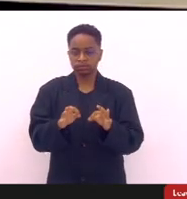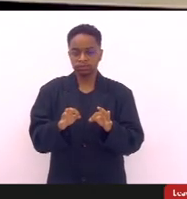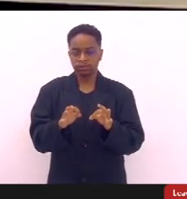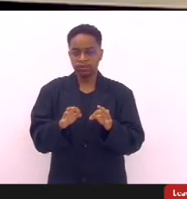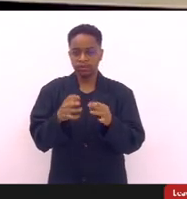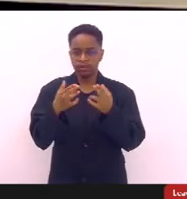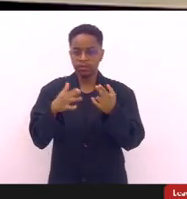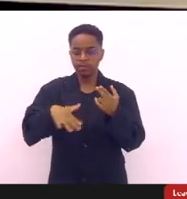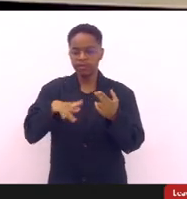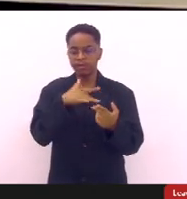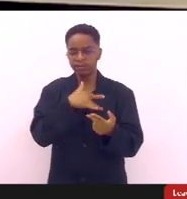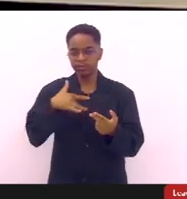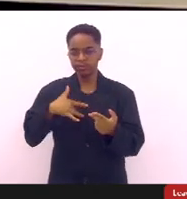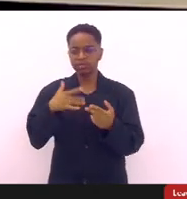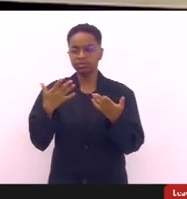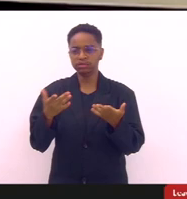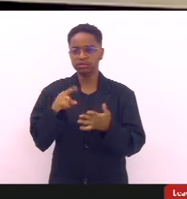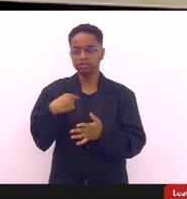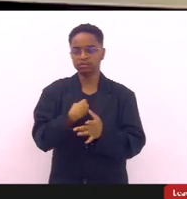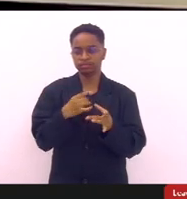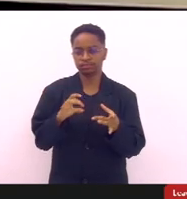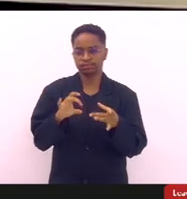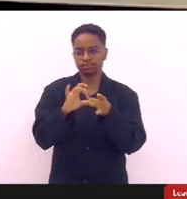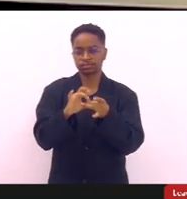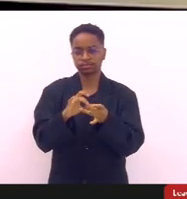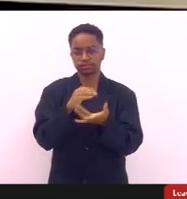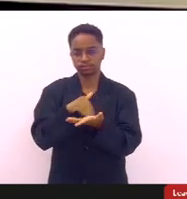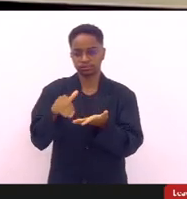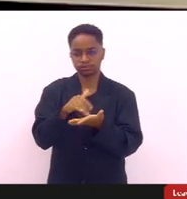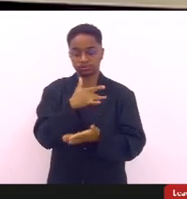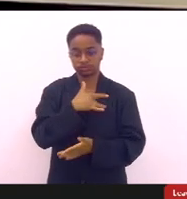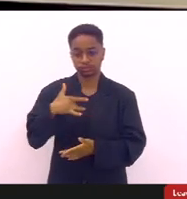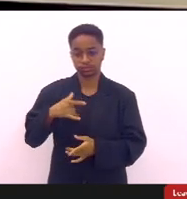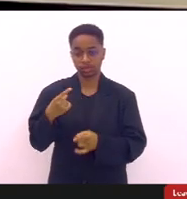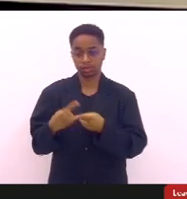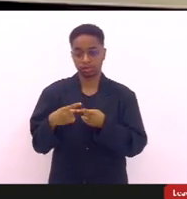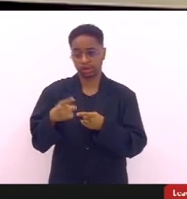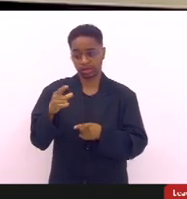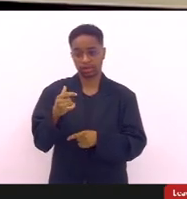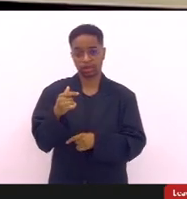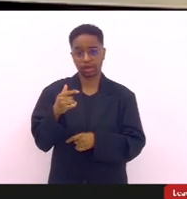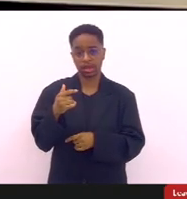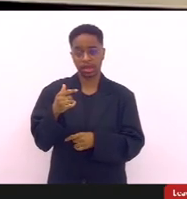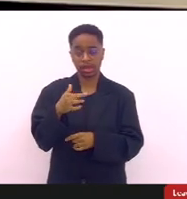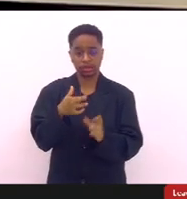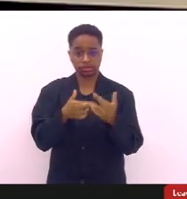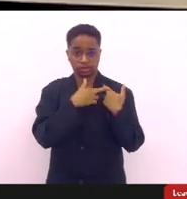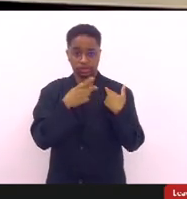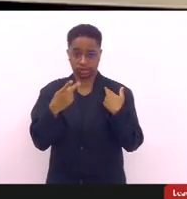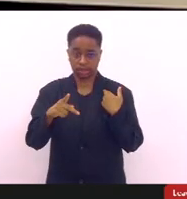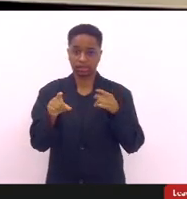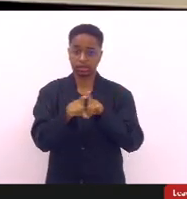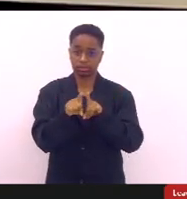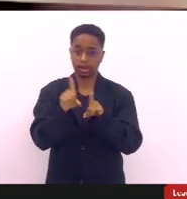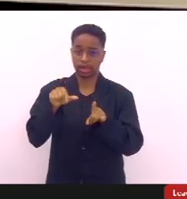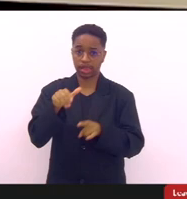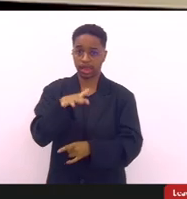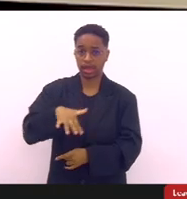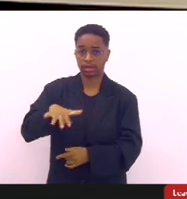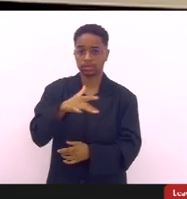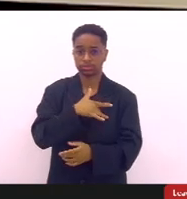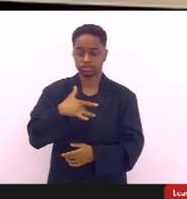tarefa que a política atribui à Secretaria de Estado de Saúde, porque é ela que tem essa expertise, e porque aquilo é um serviço de saúde, e porque ele